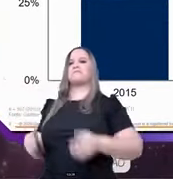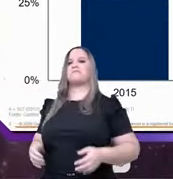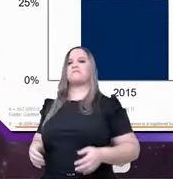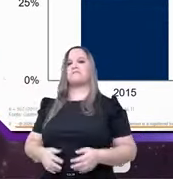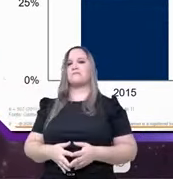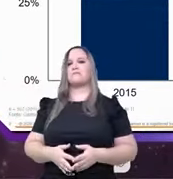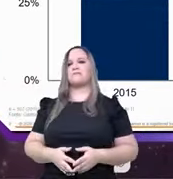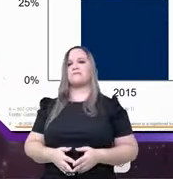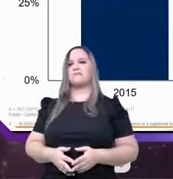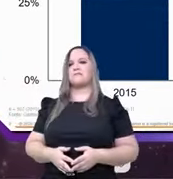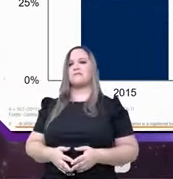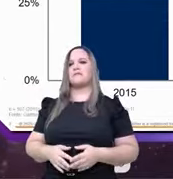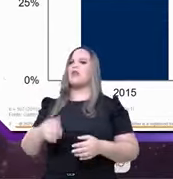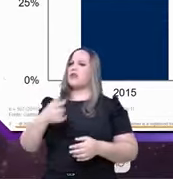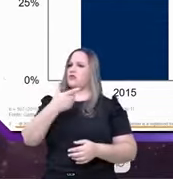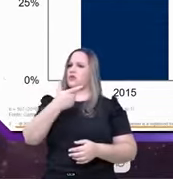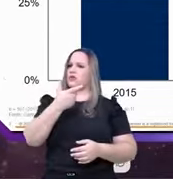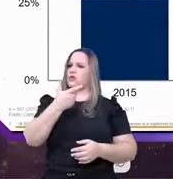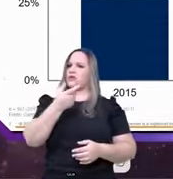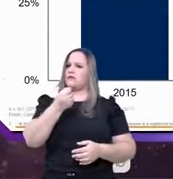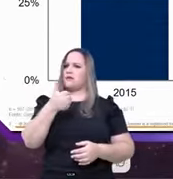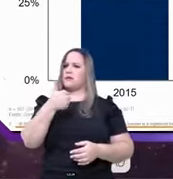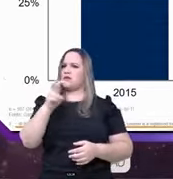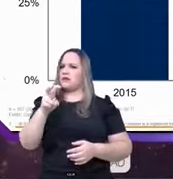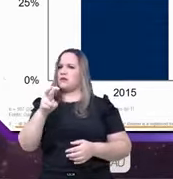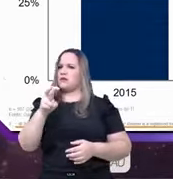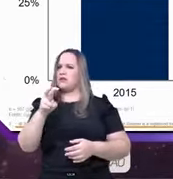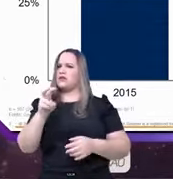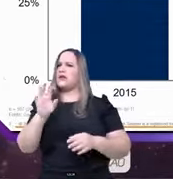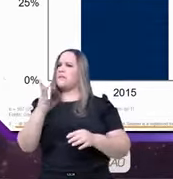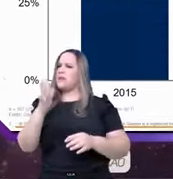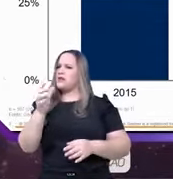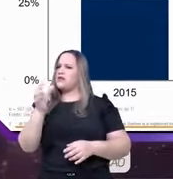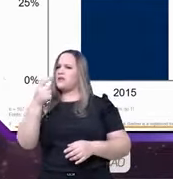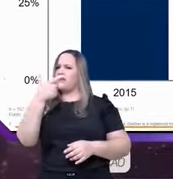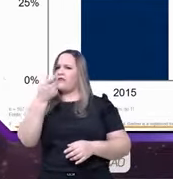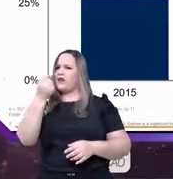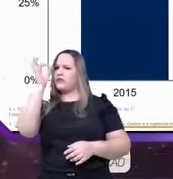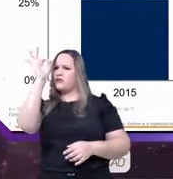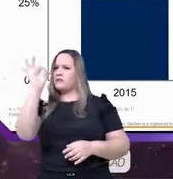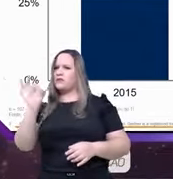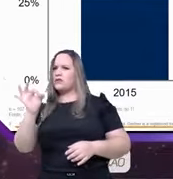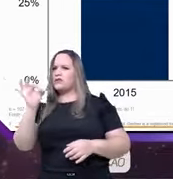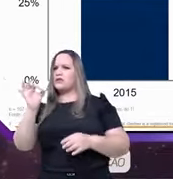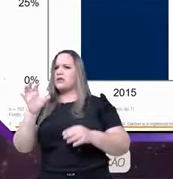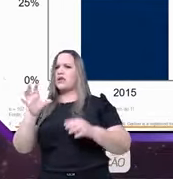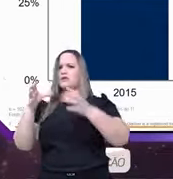Nós olhamos 2015, 20% das organizações já tinham, isso olhando tecnologia.